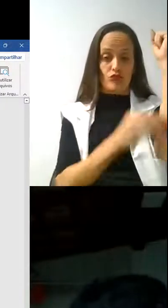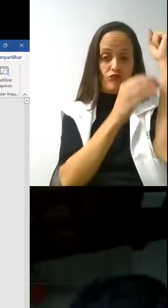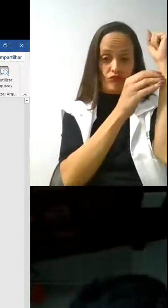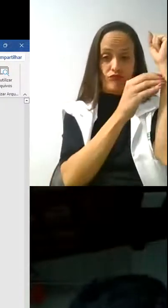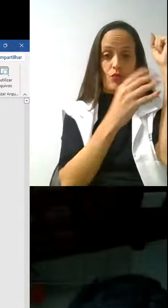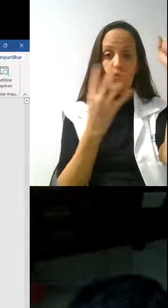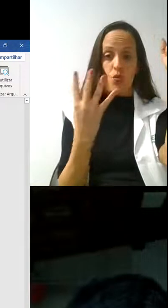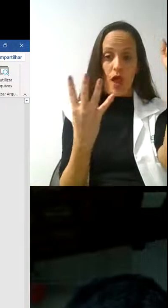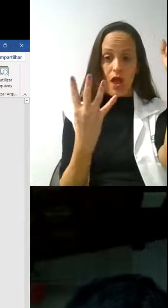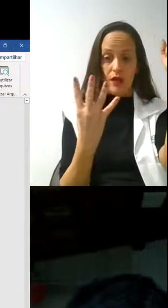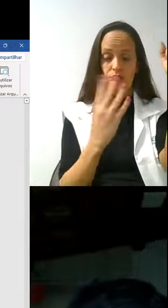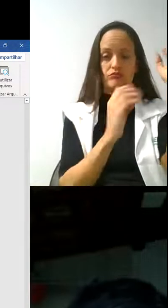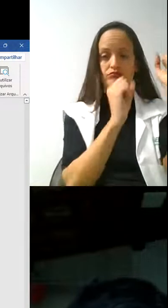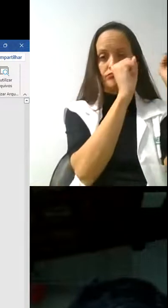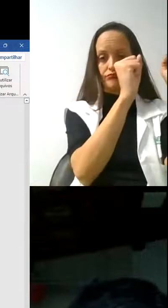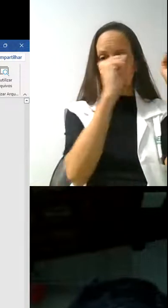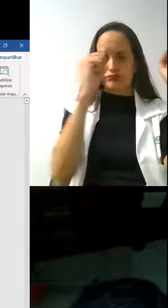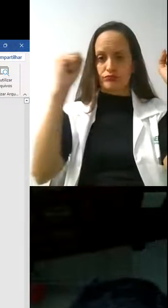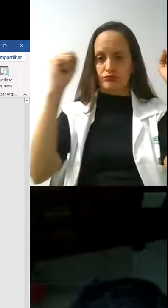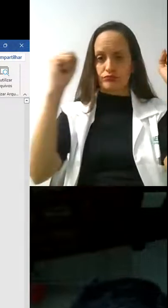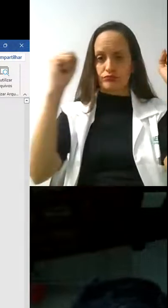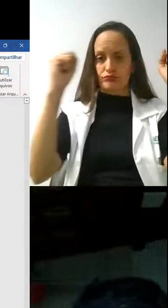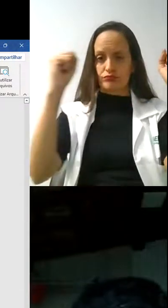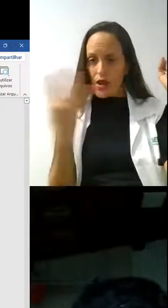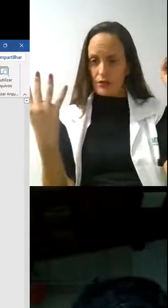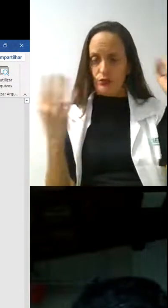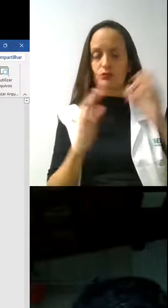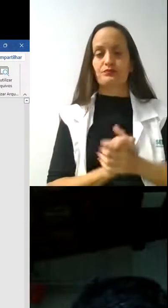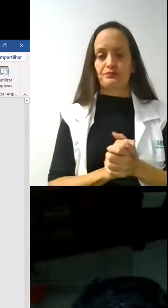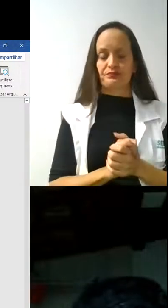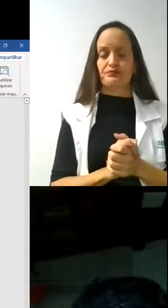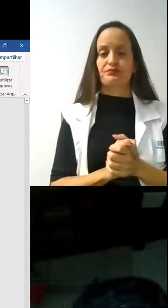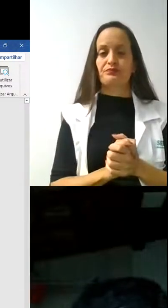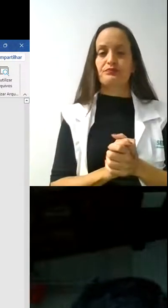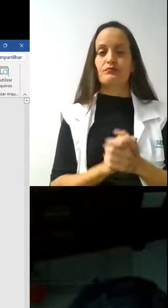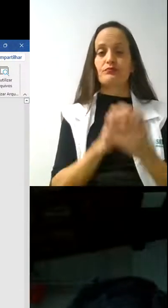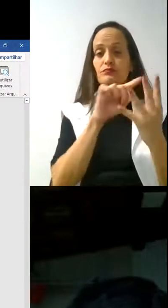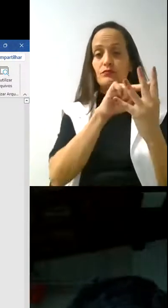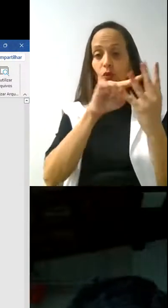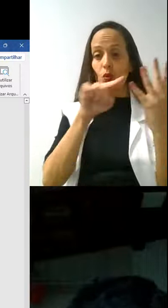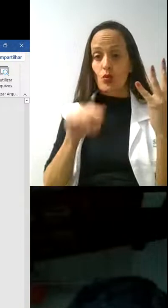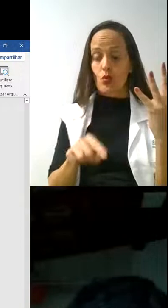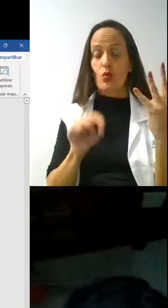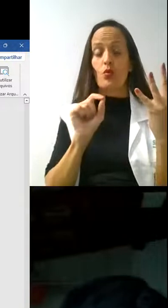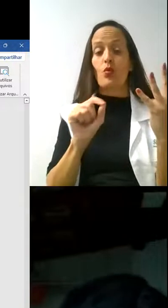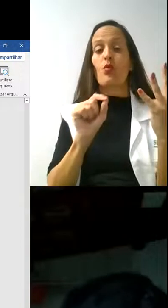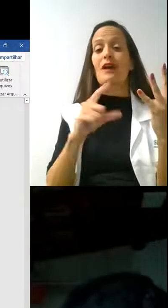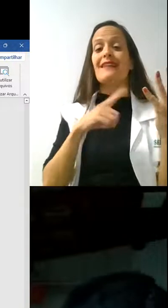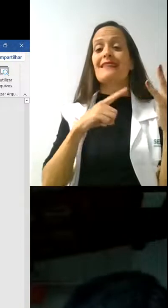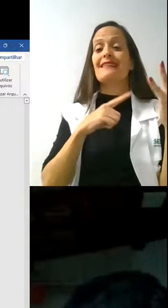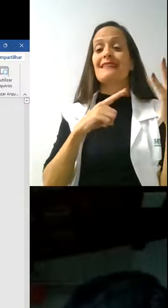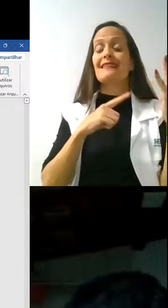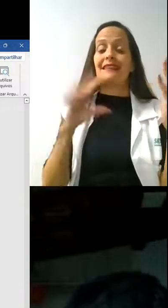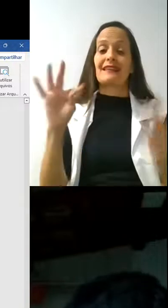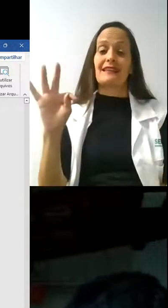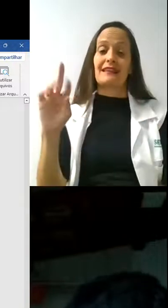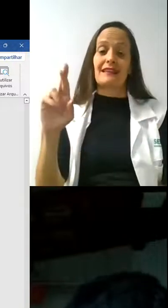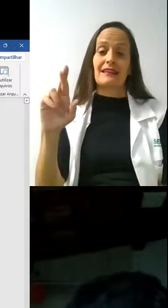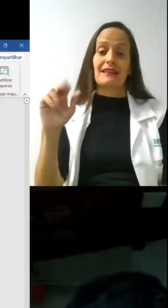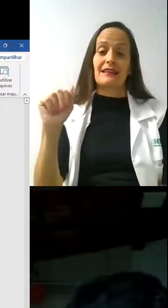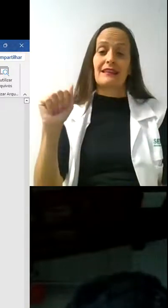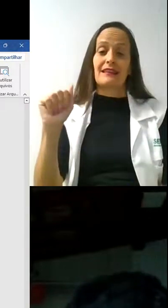parte de interpretação, né, desses desenhos. Então, aqui a gente tem 4 postes e tem um transformador aqui, ó, instalado no